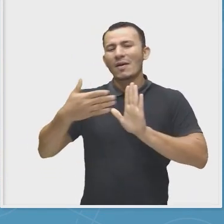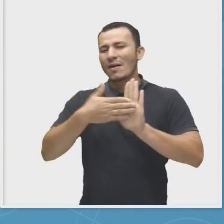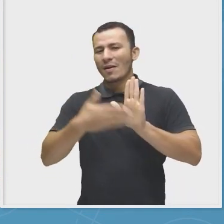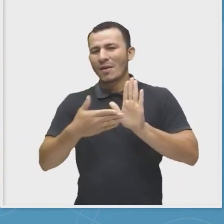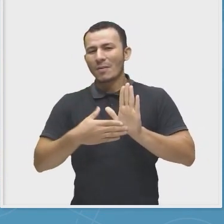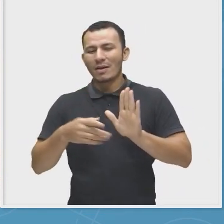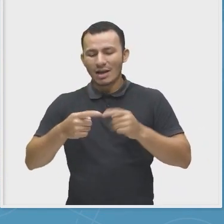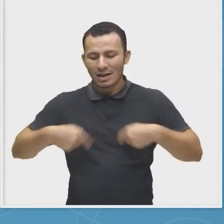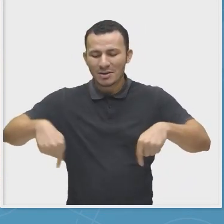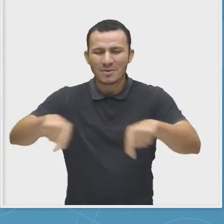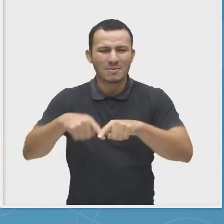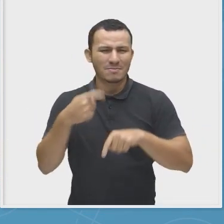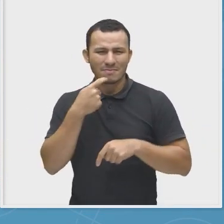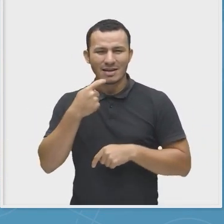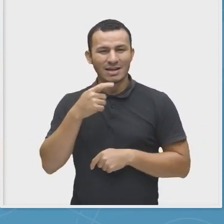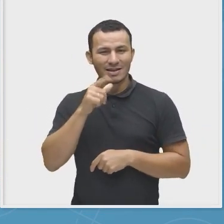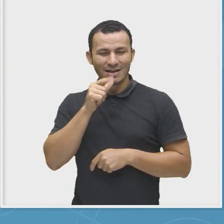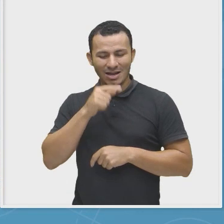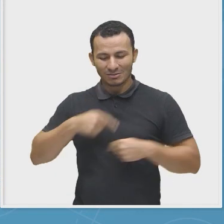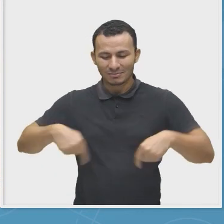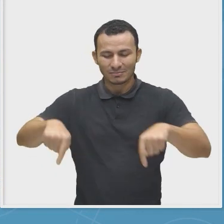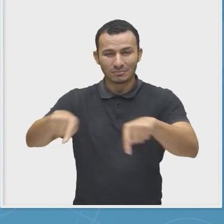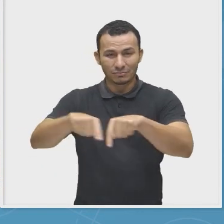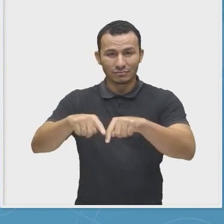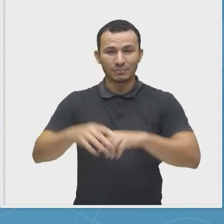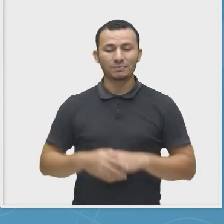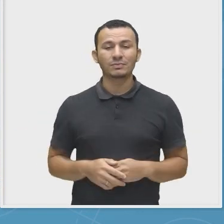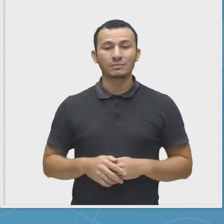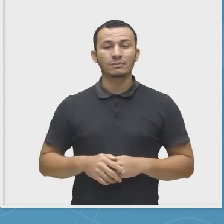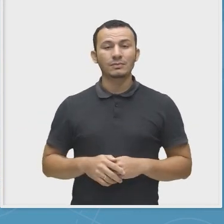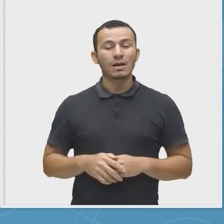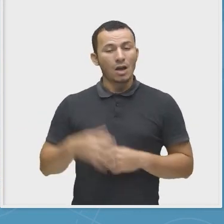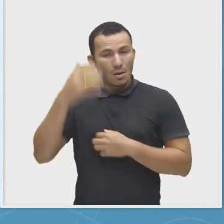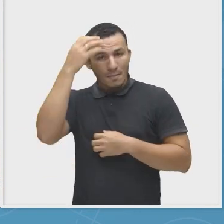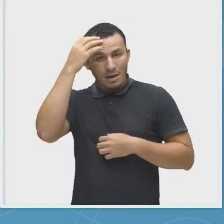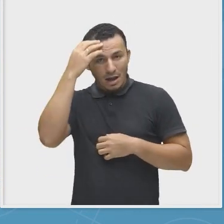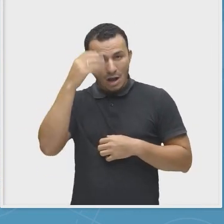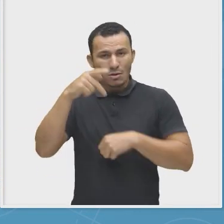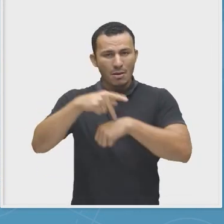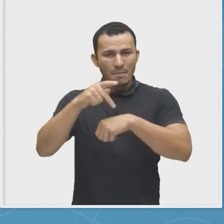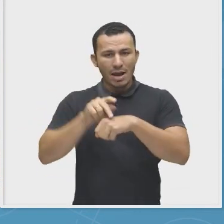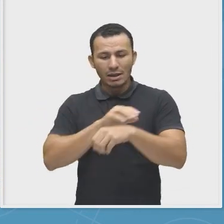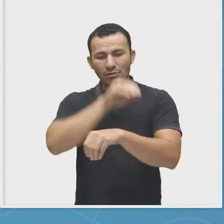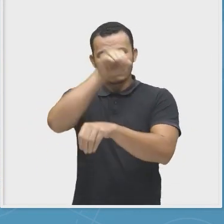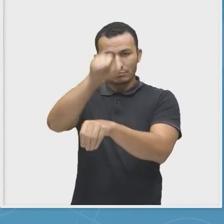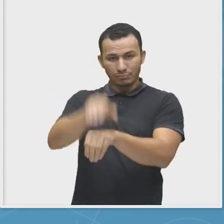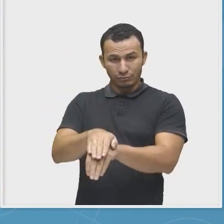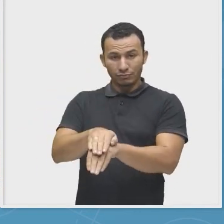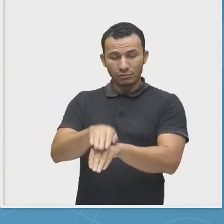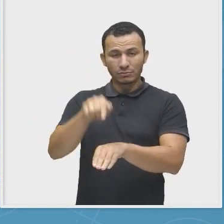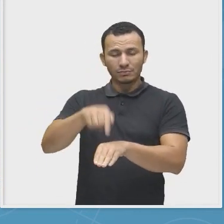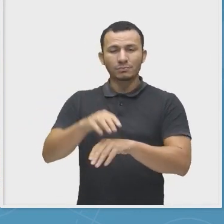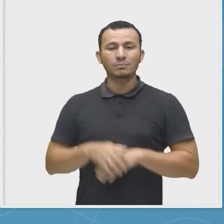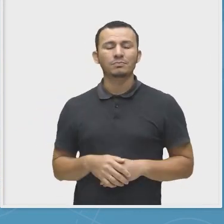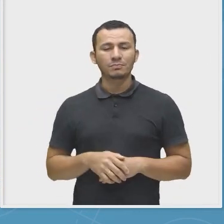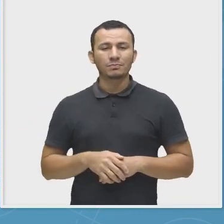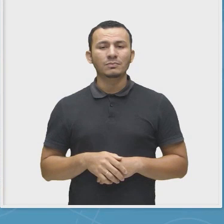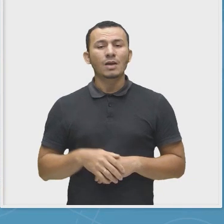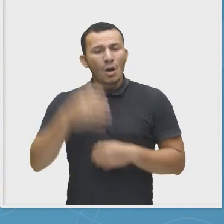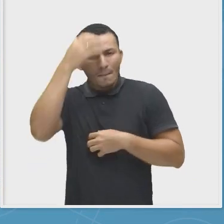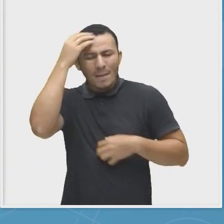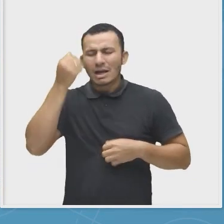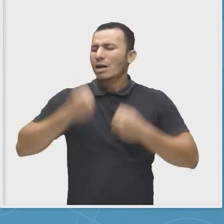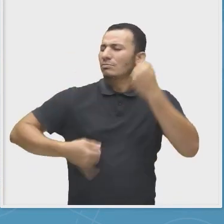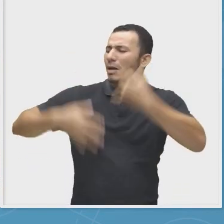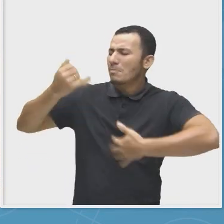dos rios, colocando-se ele em cima de uma pedra. Os dois chegaram e o macaco expôs as suas razões.